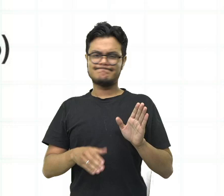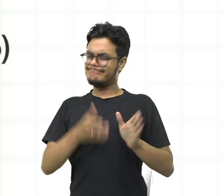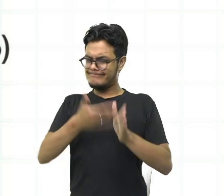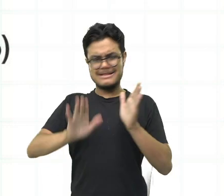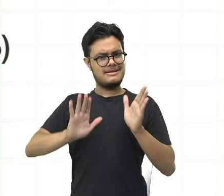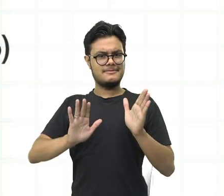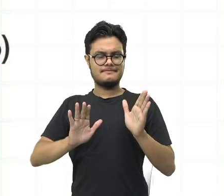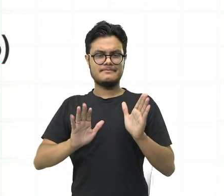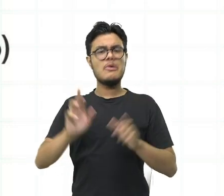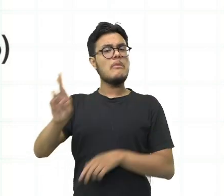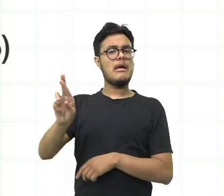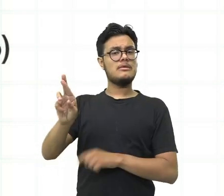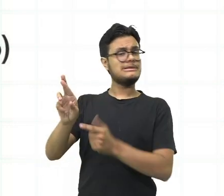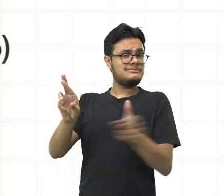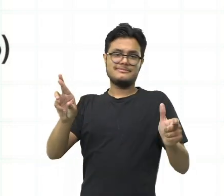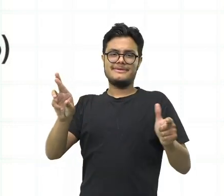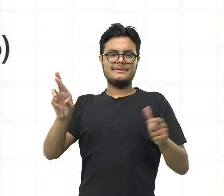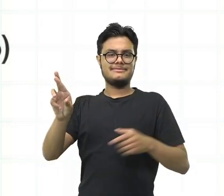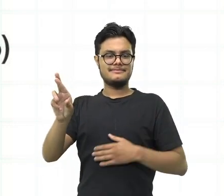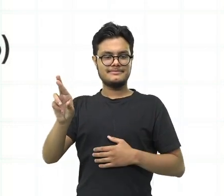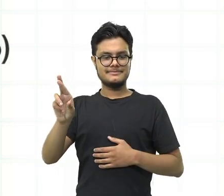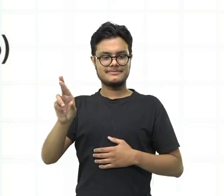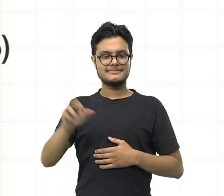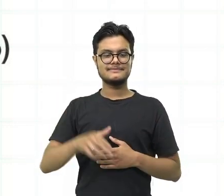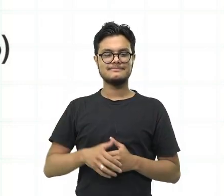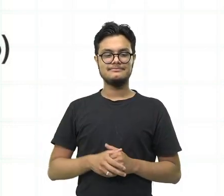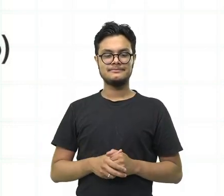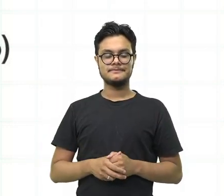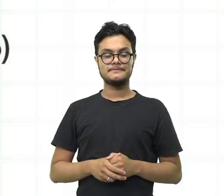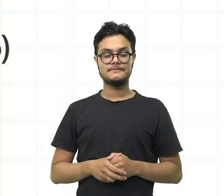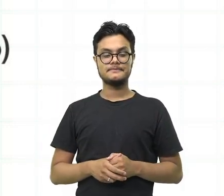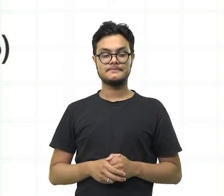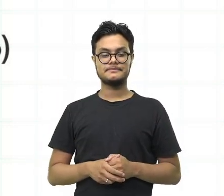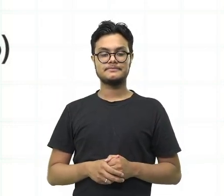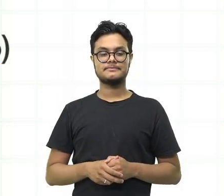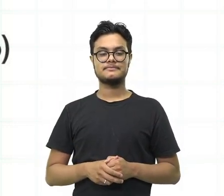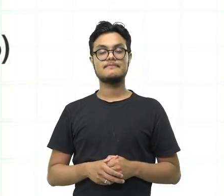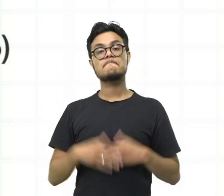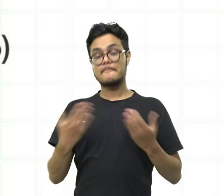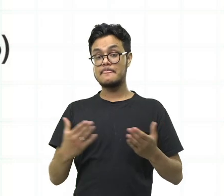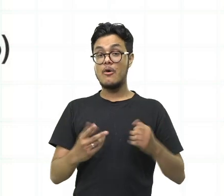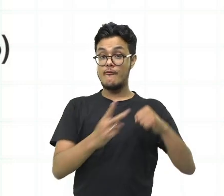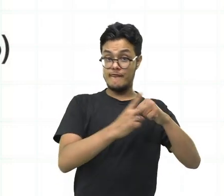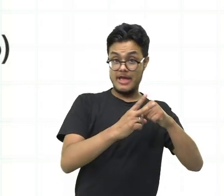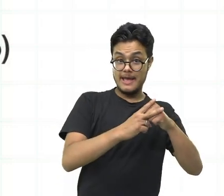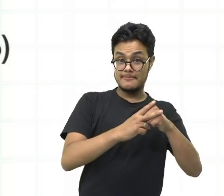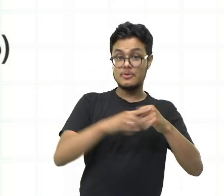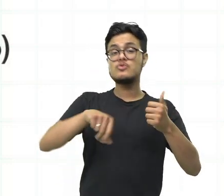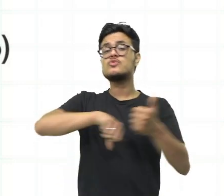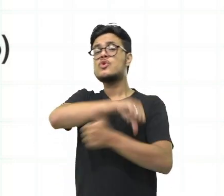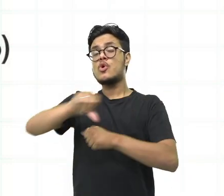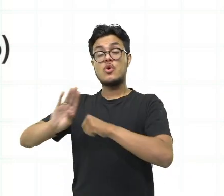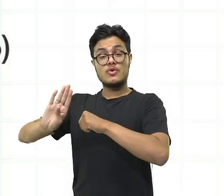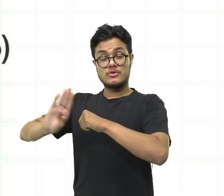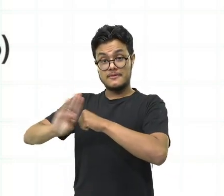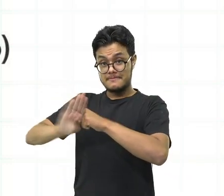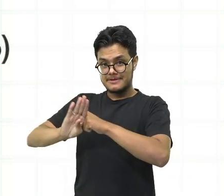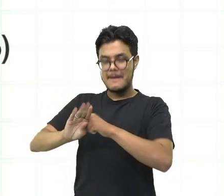só, cadê o R aqui, Aqui aconteceu de sair do verbo para o substantivo, mas perdeu